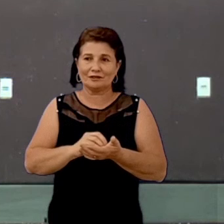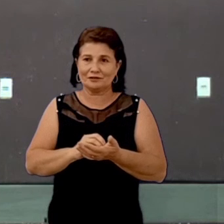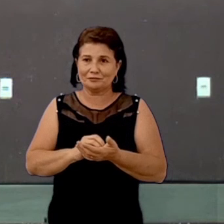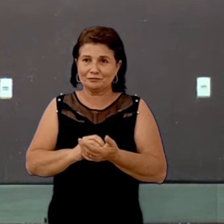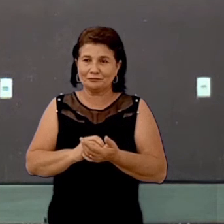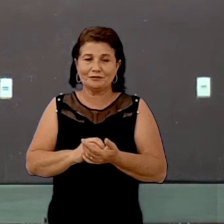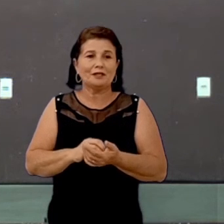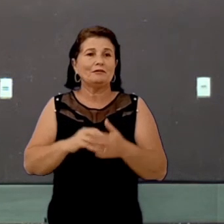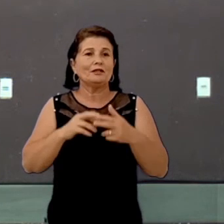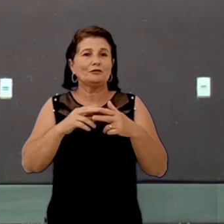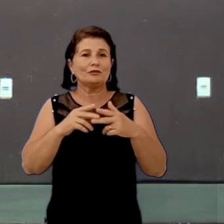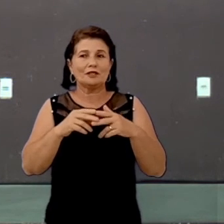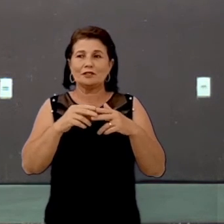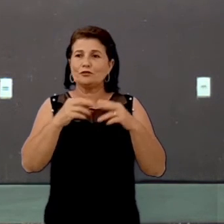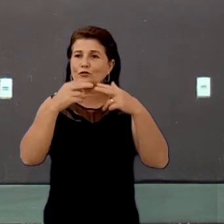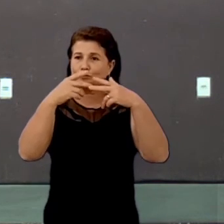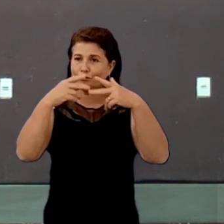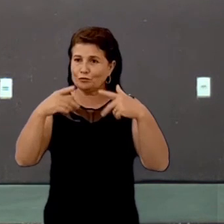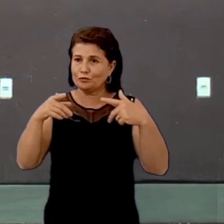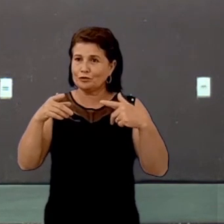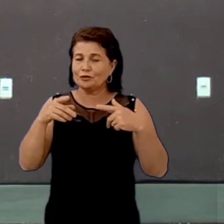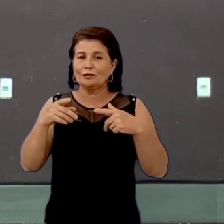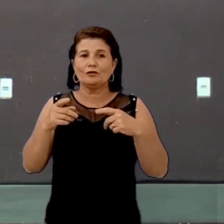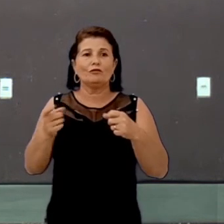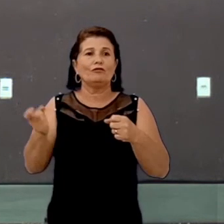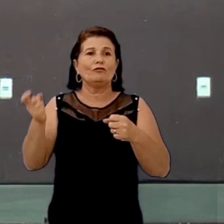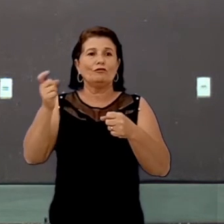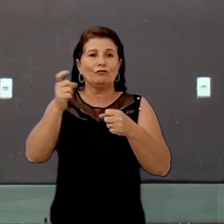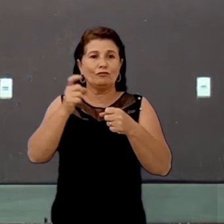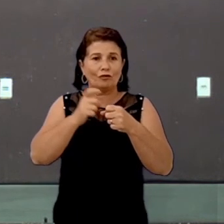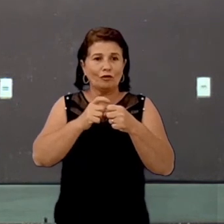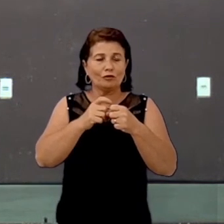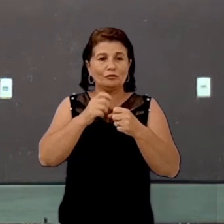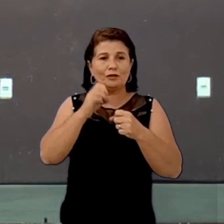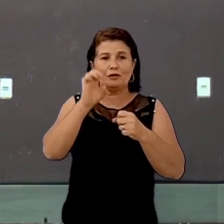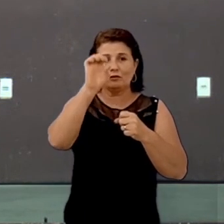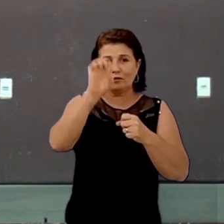Para todas essas questões, volte-se para o Evangelho.